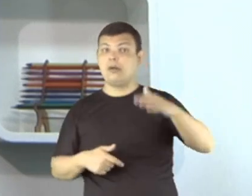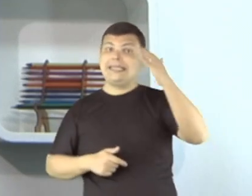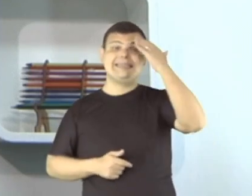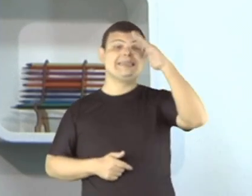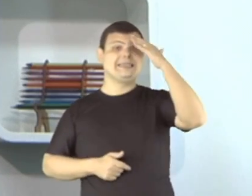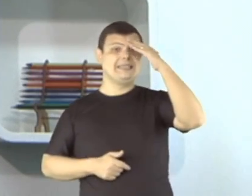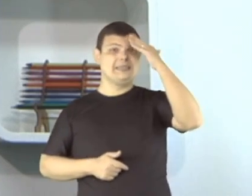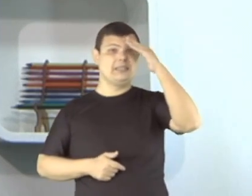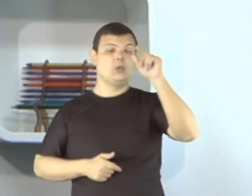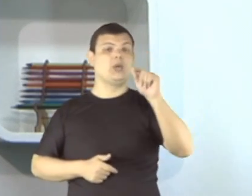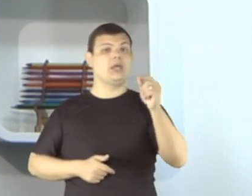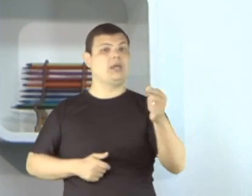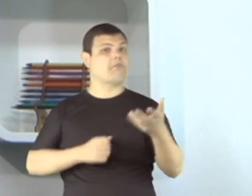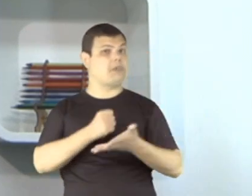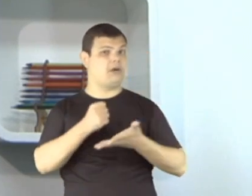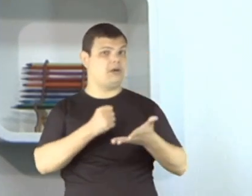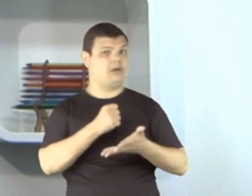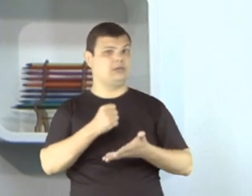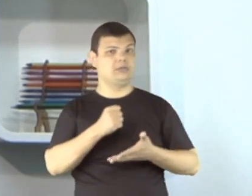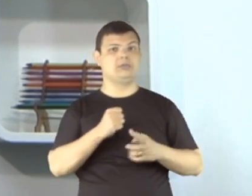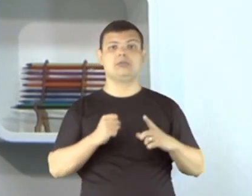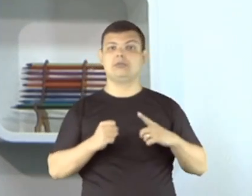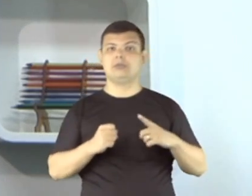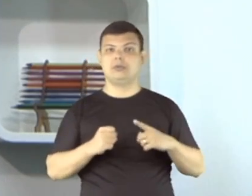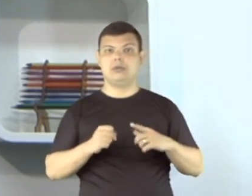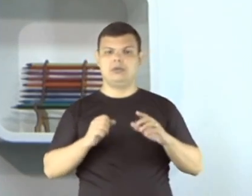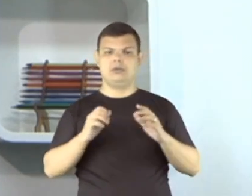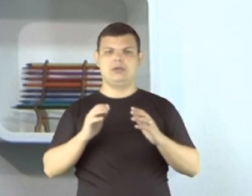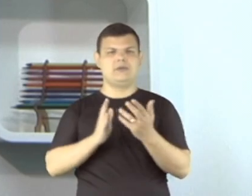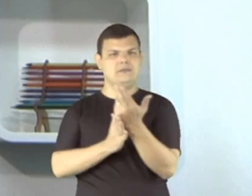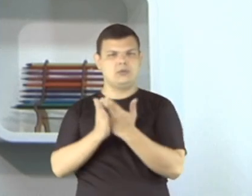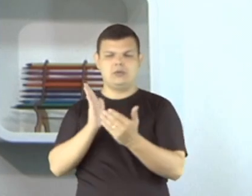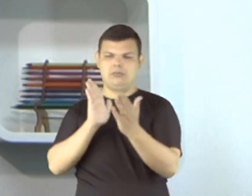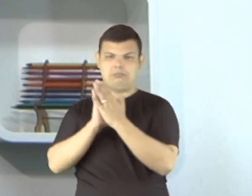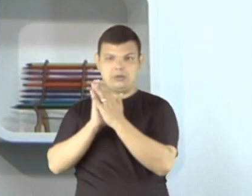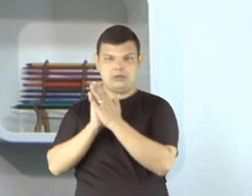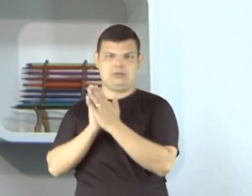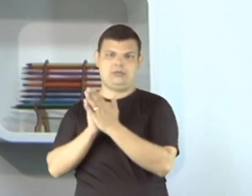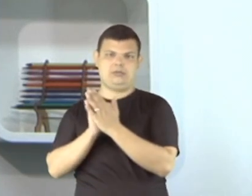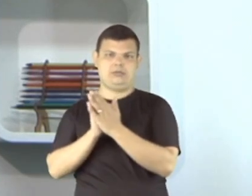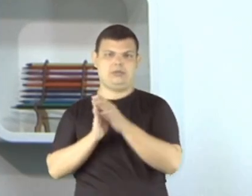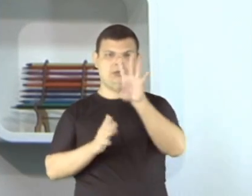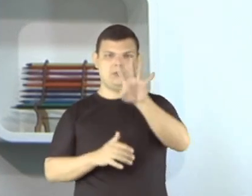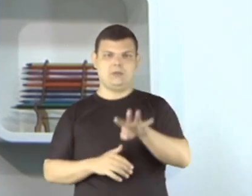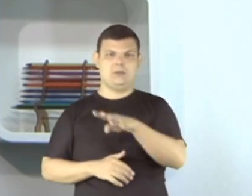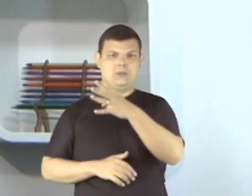entendendo aqui o que nós estamos trabalhando sobre figura plana, sobre